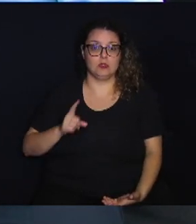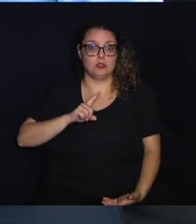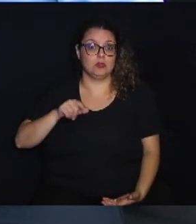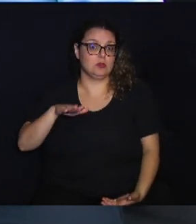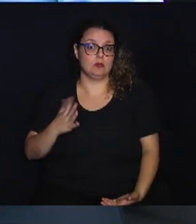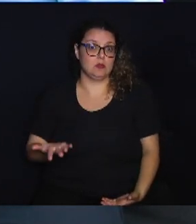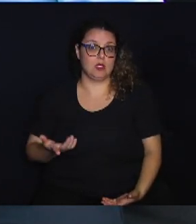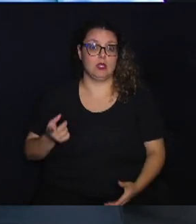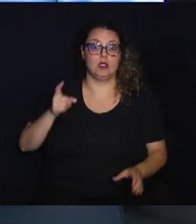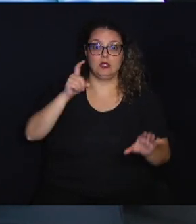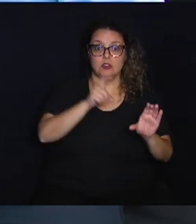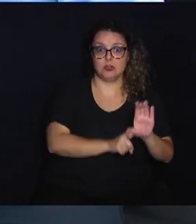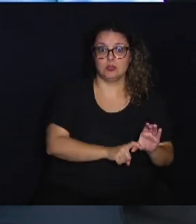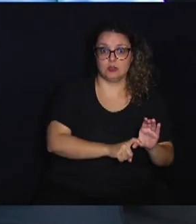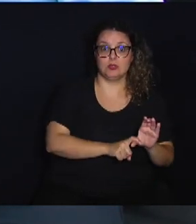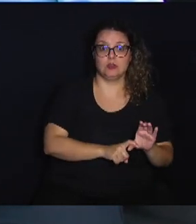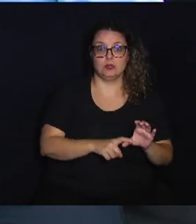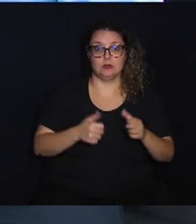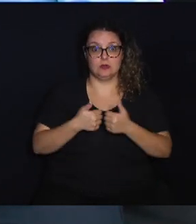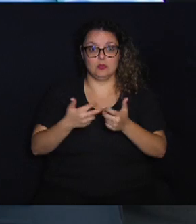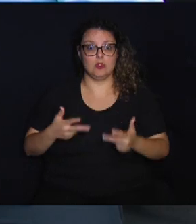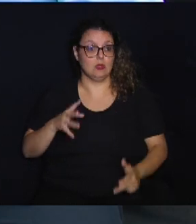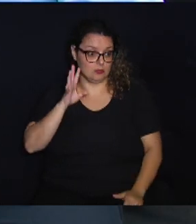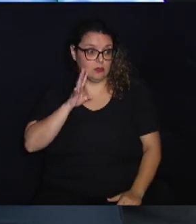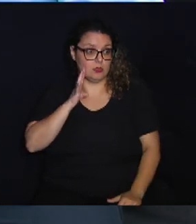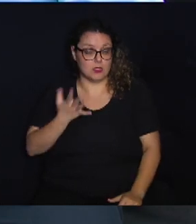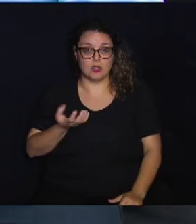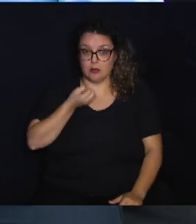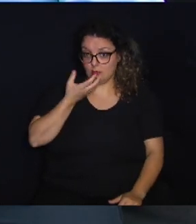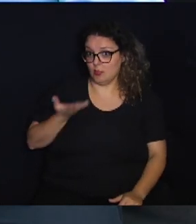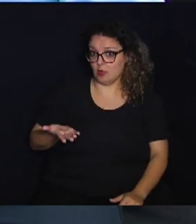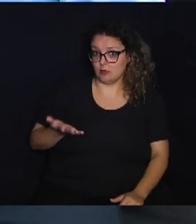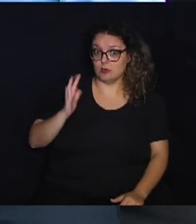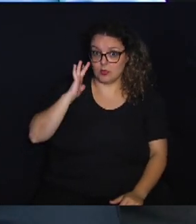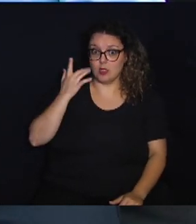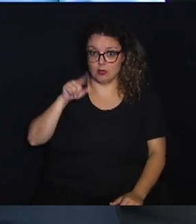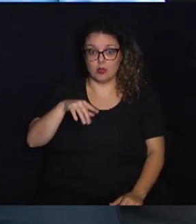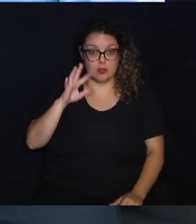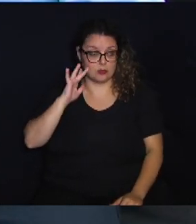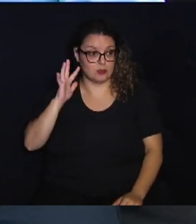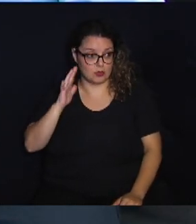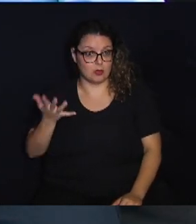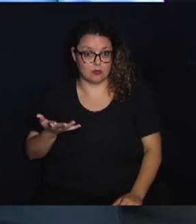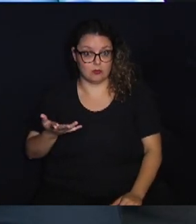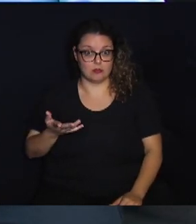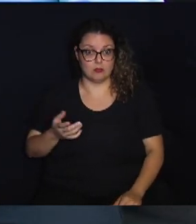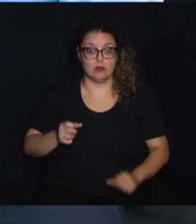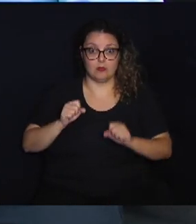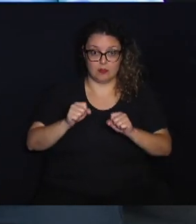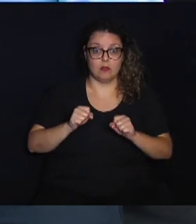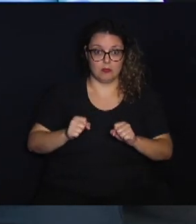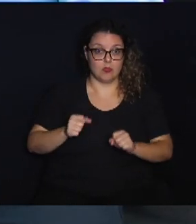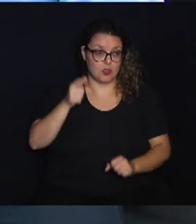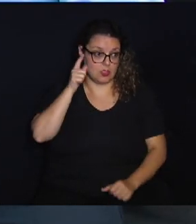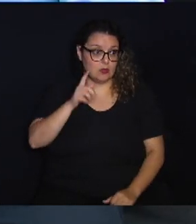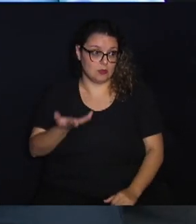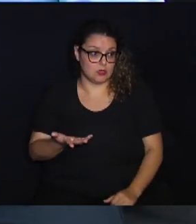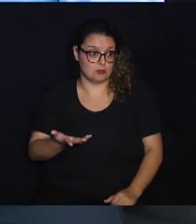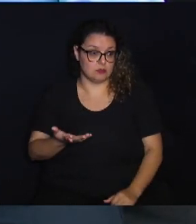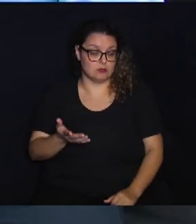depender de transporte público. Legal, beleza, eu acho que esse é um sonho que pode ser alcançado,